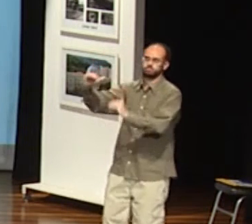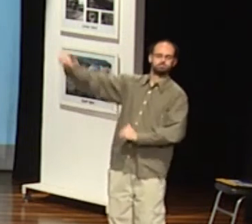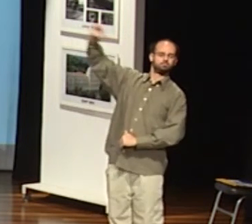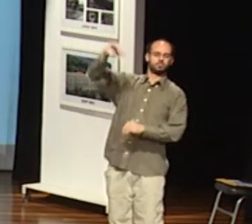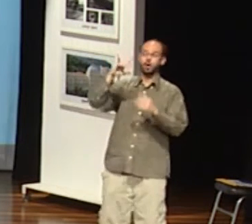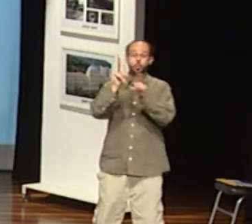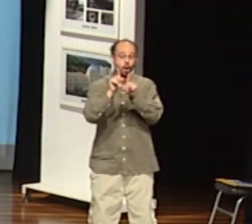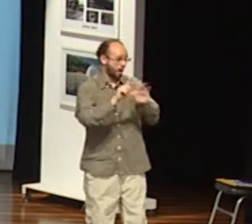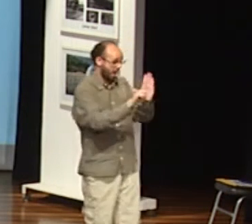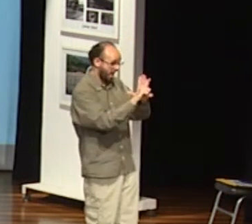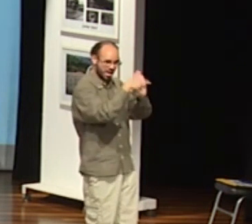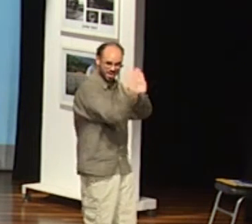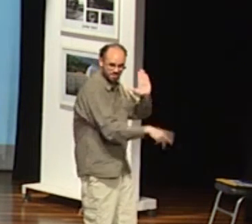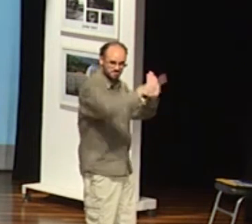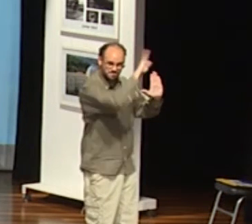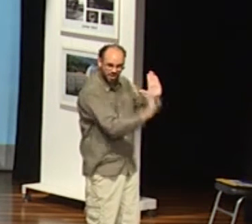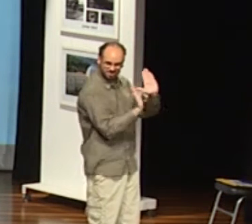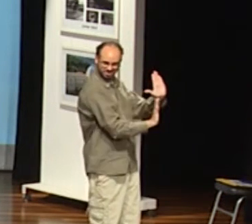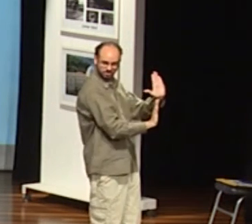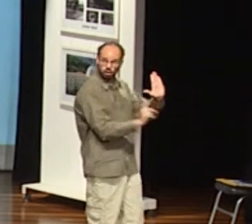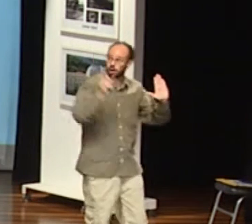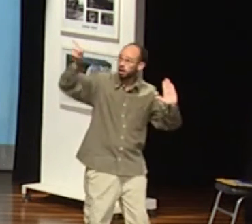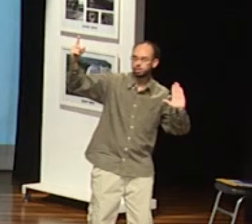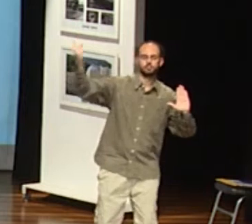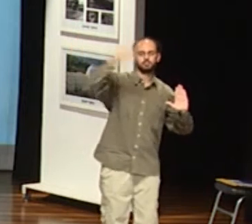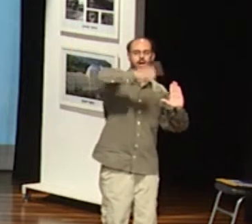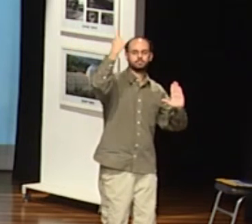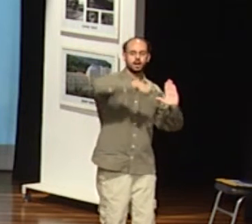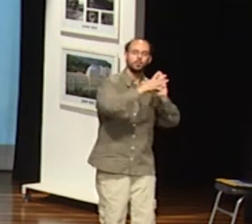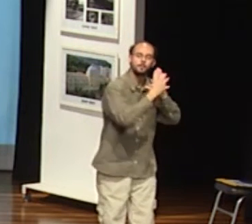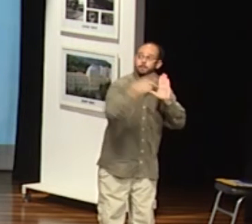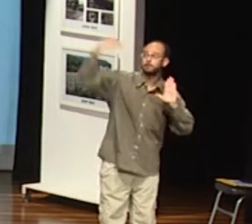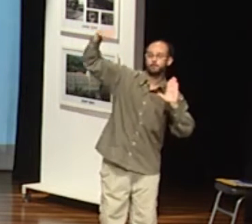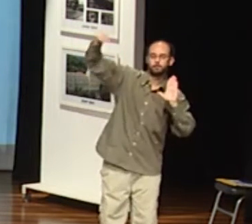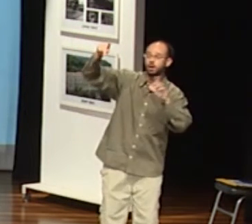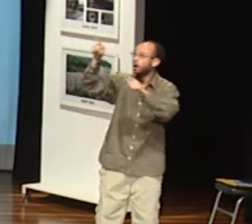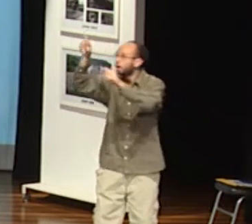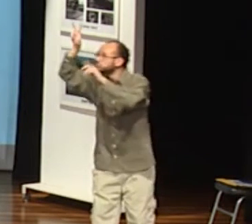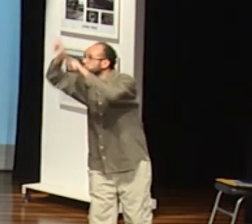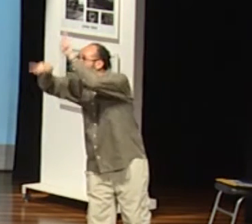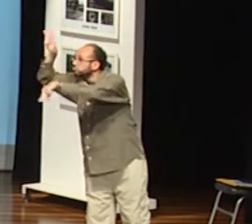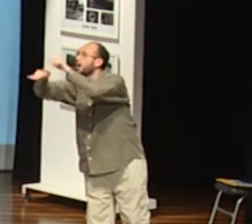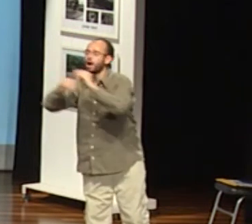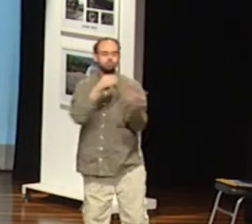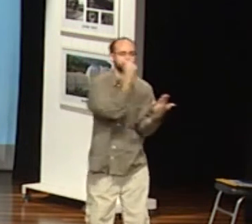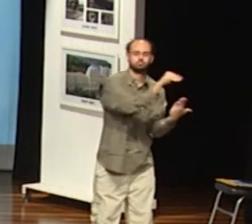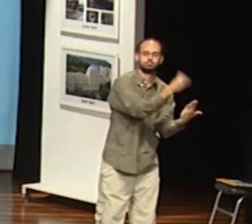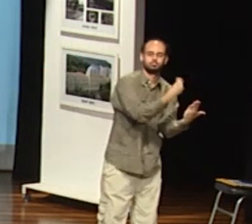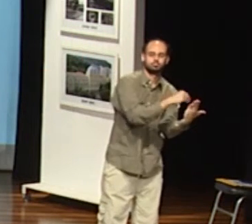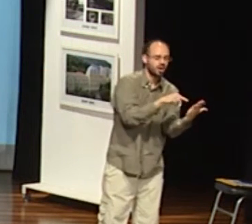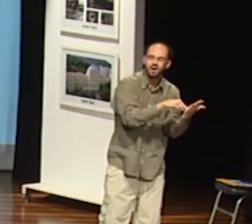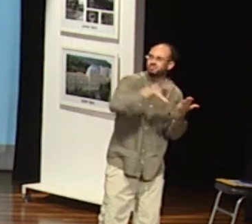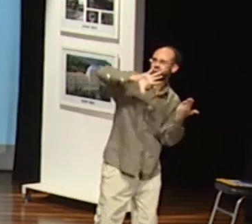A ONU, ela é um órgão superior. Nós temos a lei do Brasil, nós temos